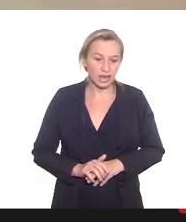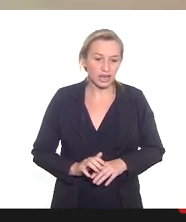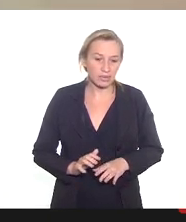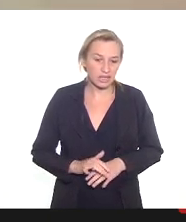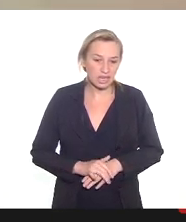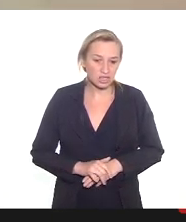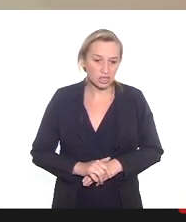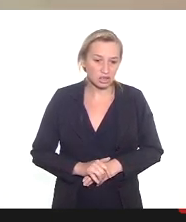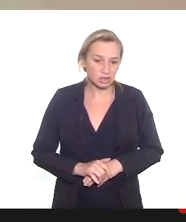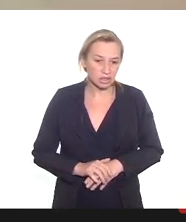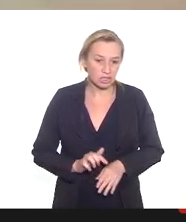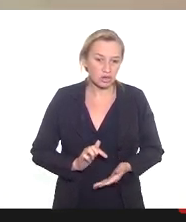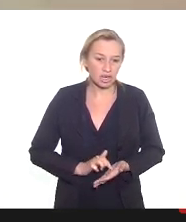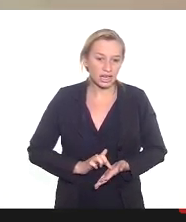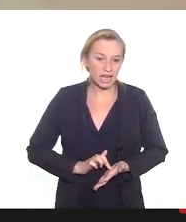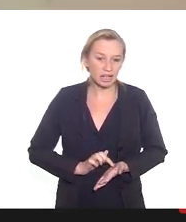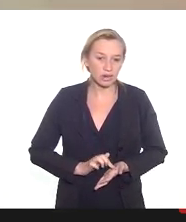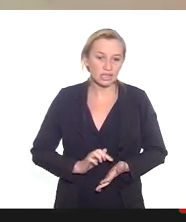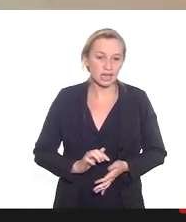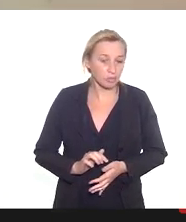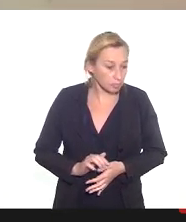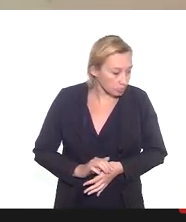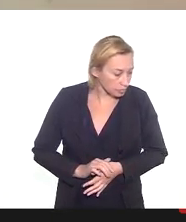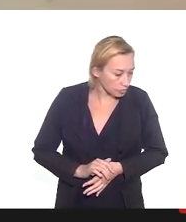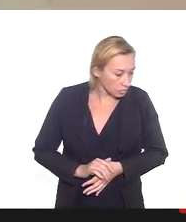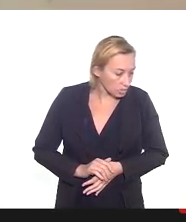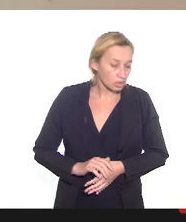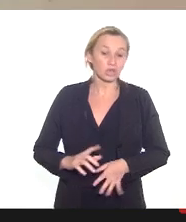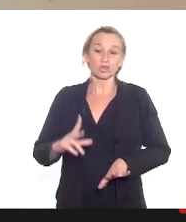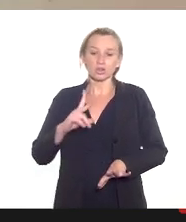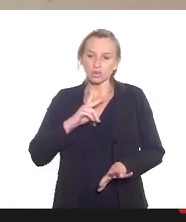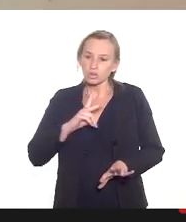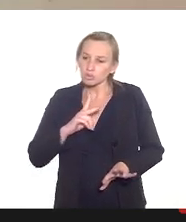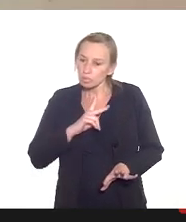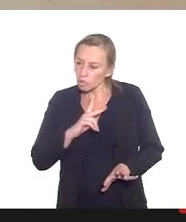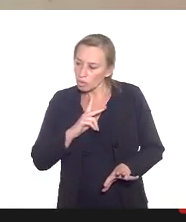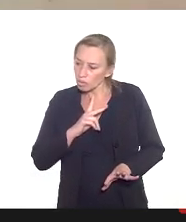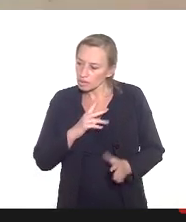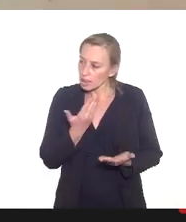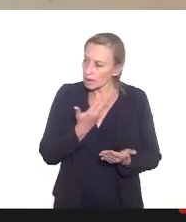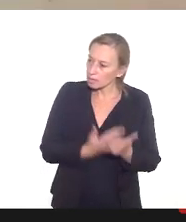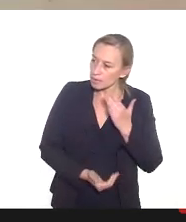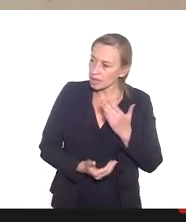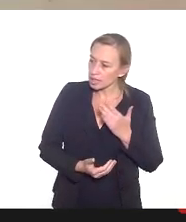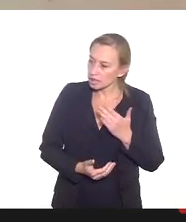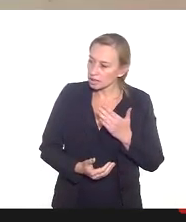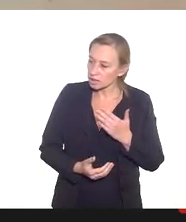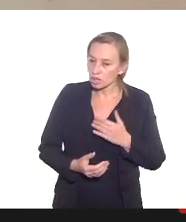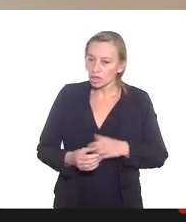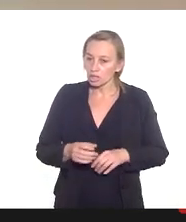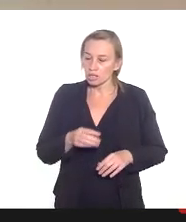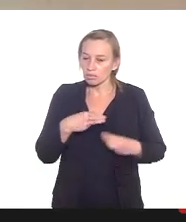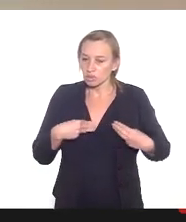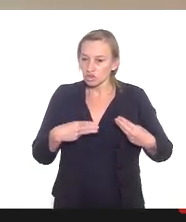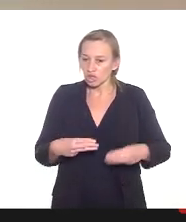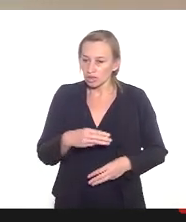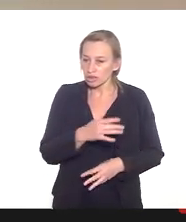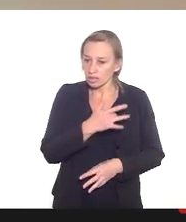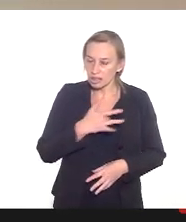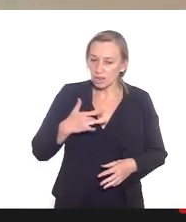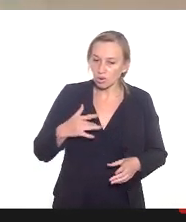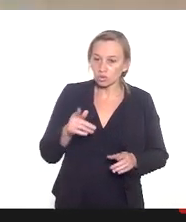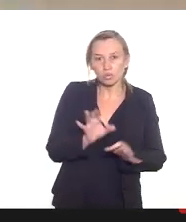consulta a outros estados que também fizeram deliberações resoluções próprias a despeito da decisão do Ministério da Saúde de colocar